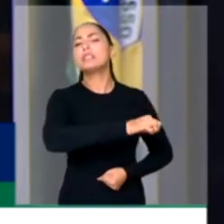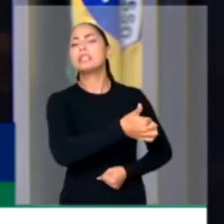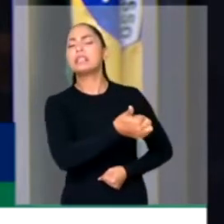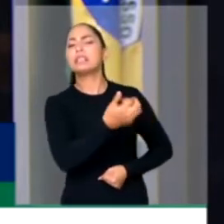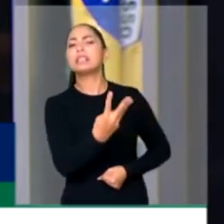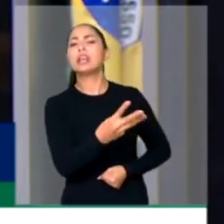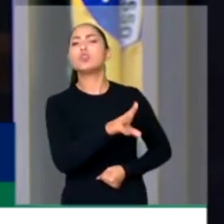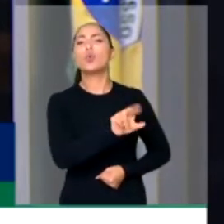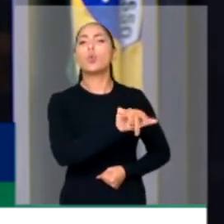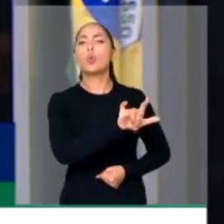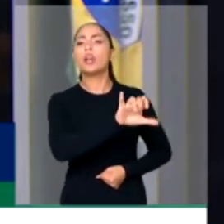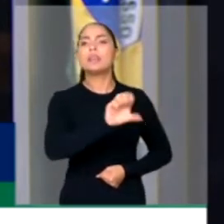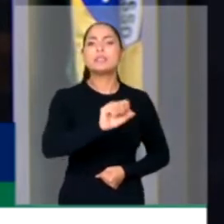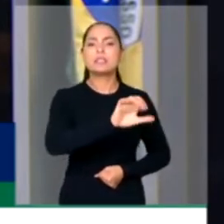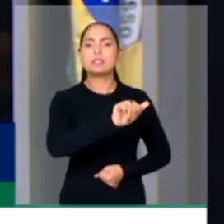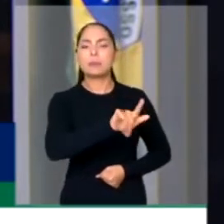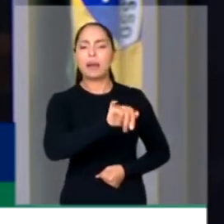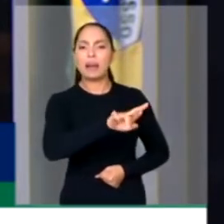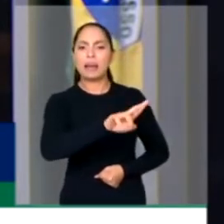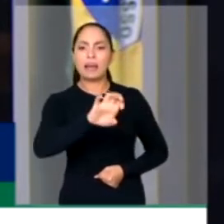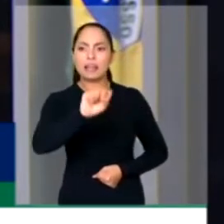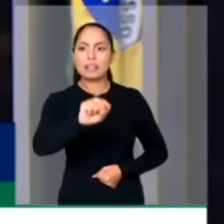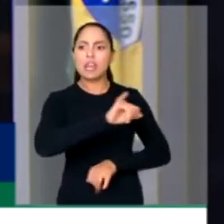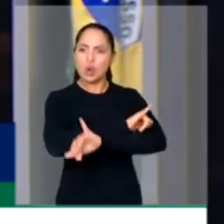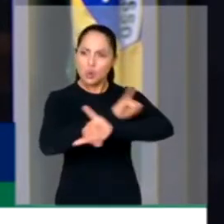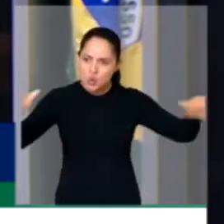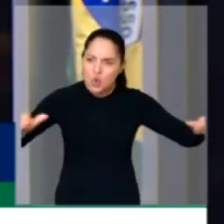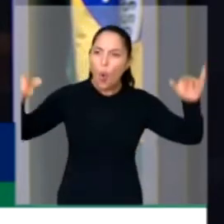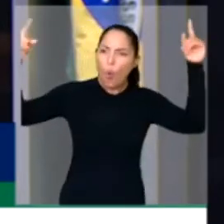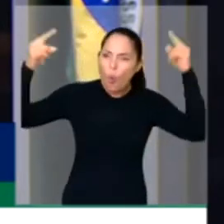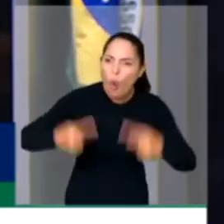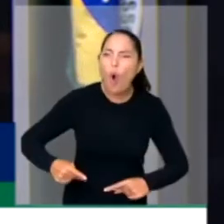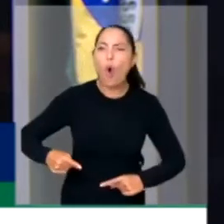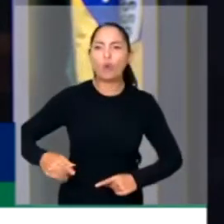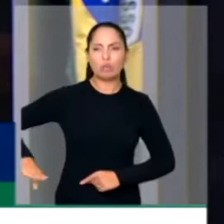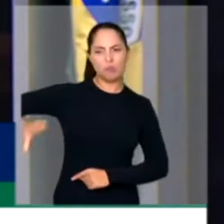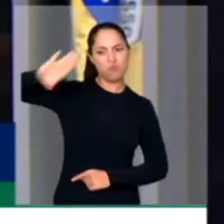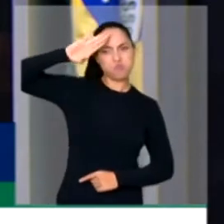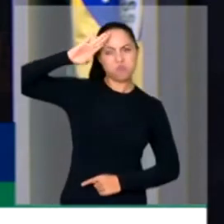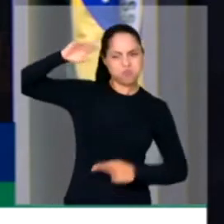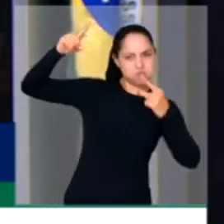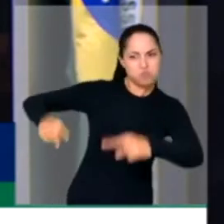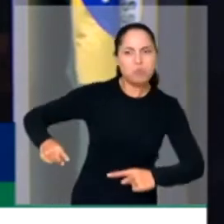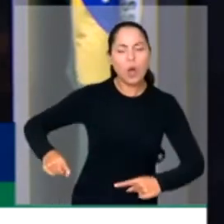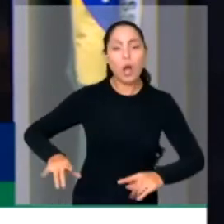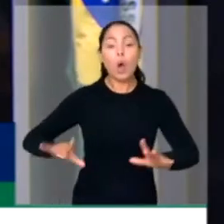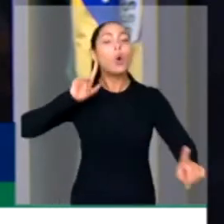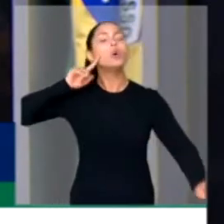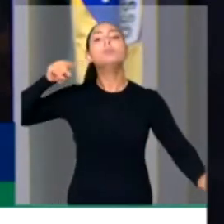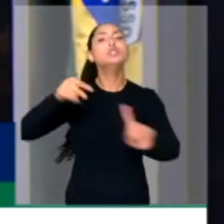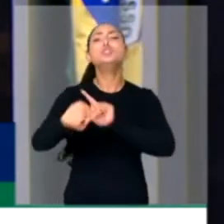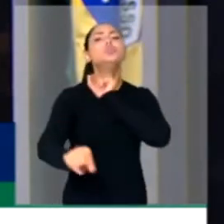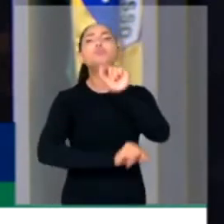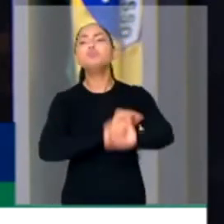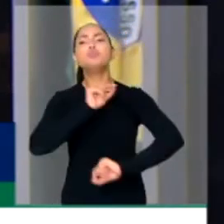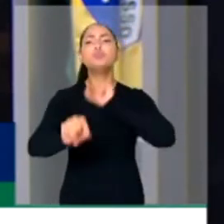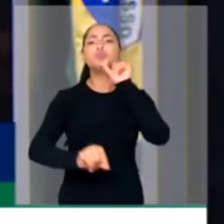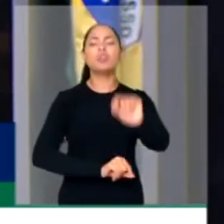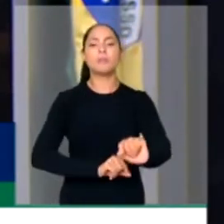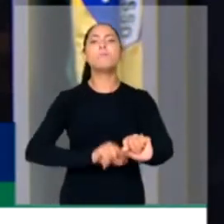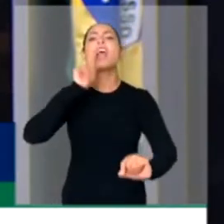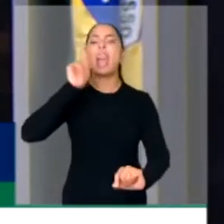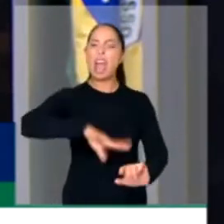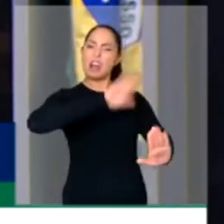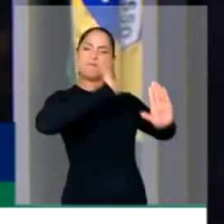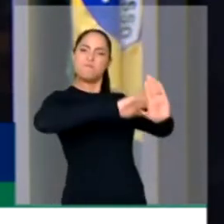uma candidatura contra a farsa da ditadura militar, seu objetivo era expor a